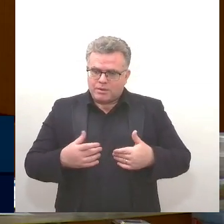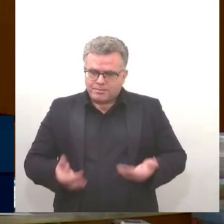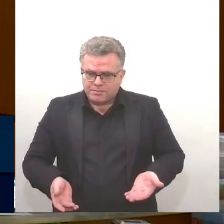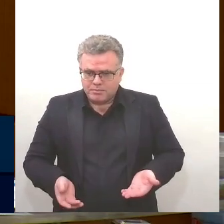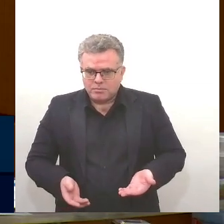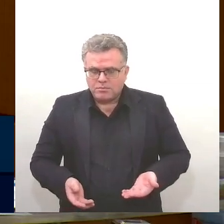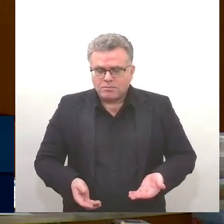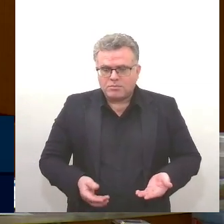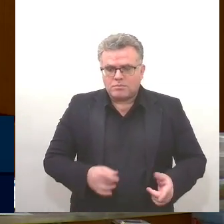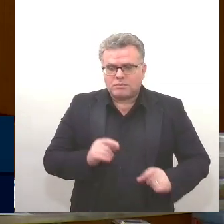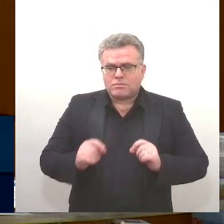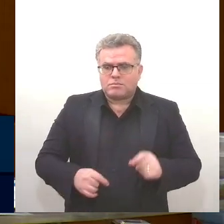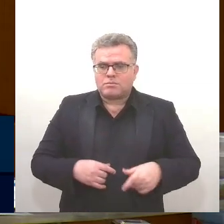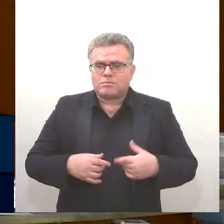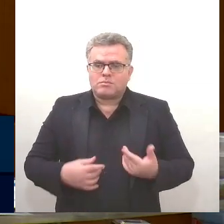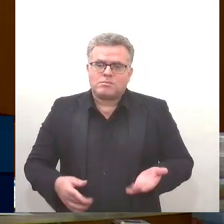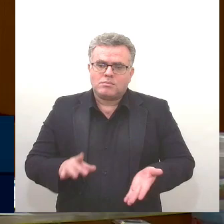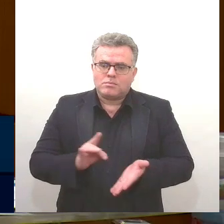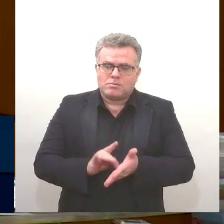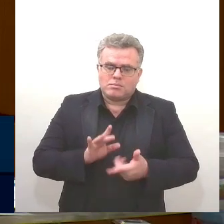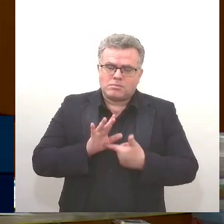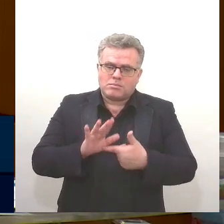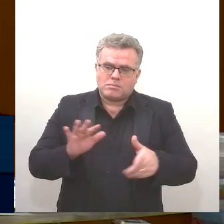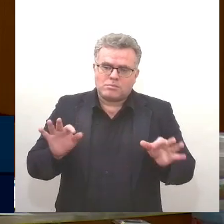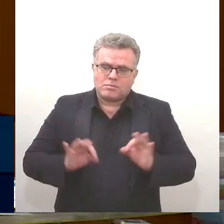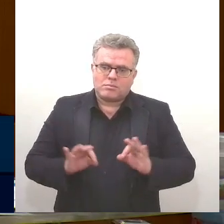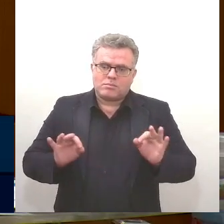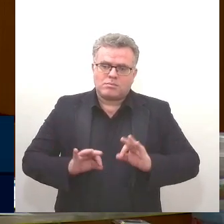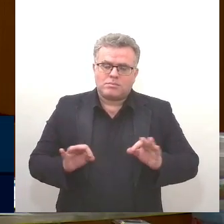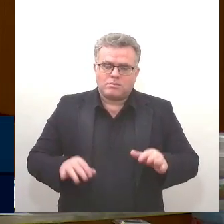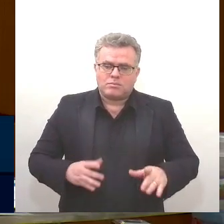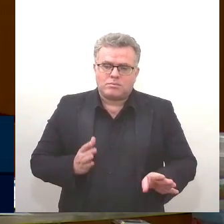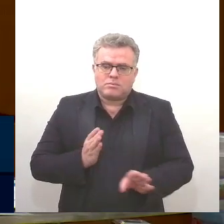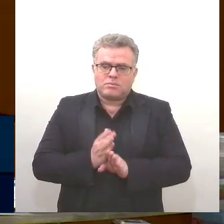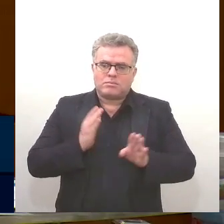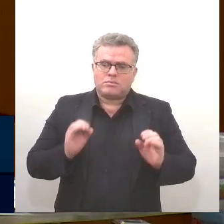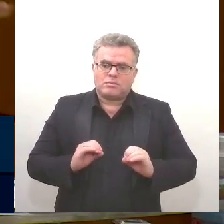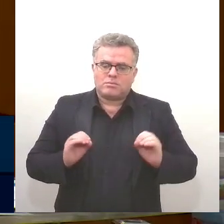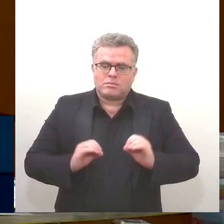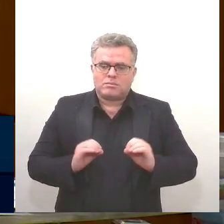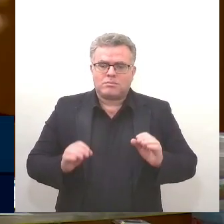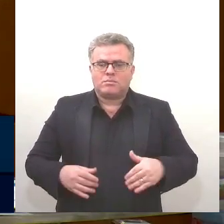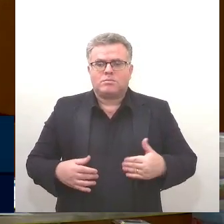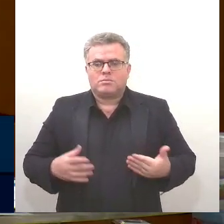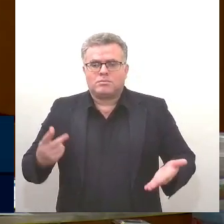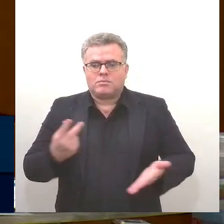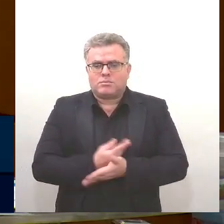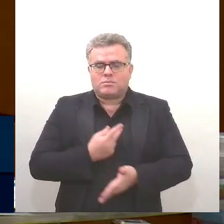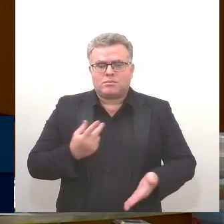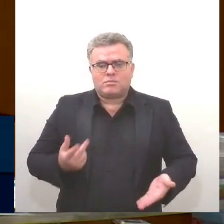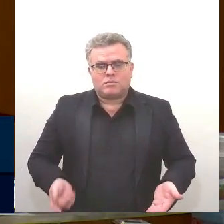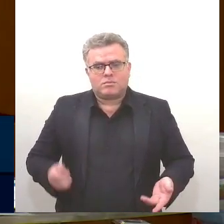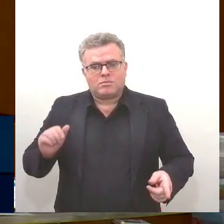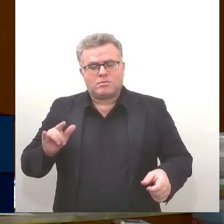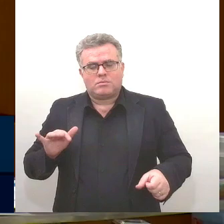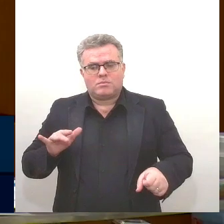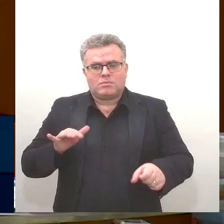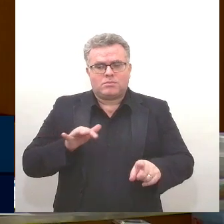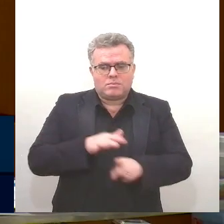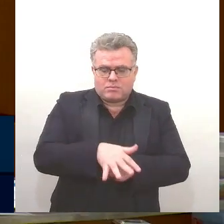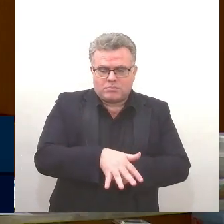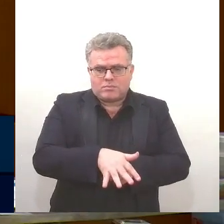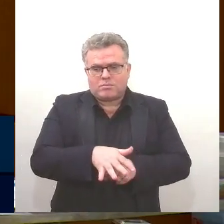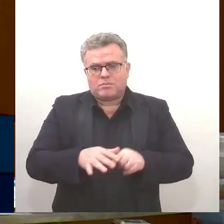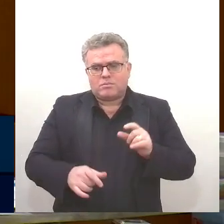verdade não houve descobrimento do Brasil houve invasão invasão é o que os